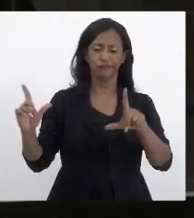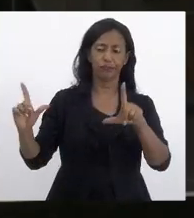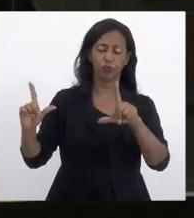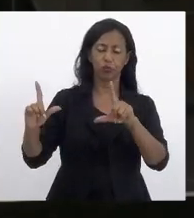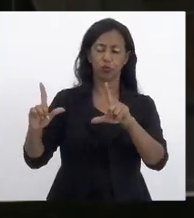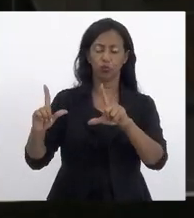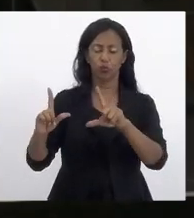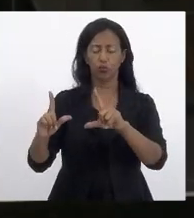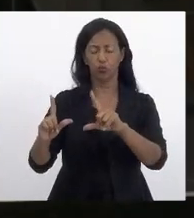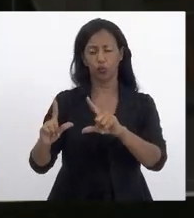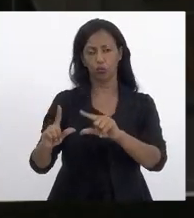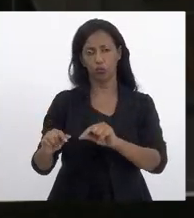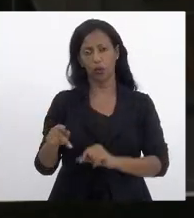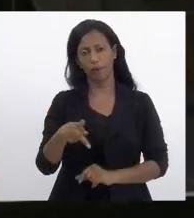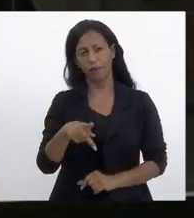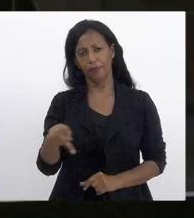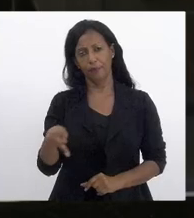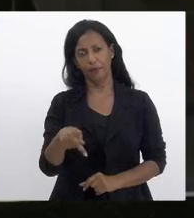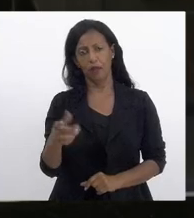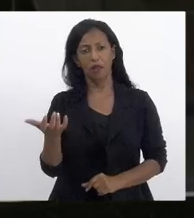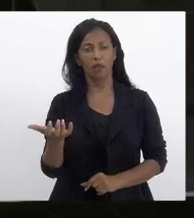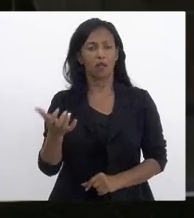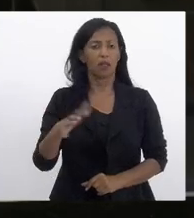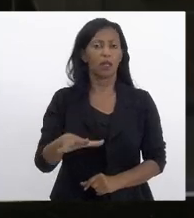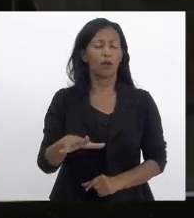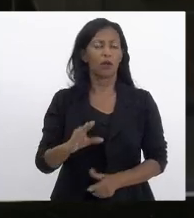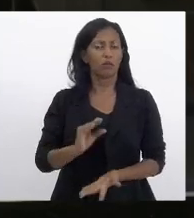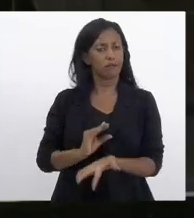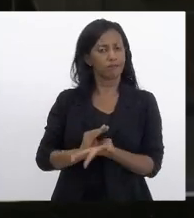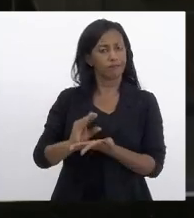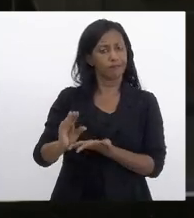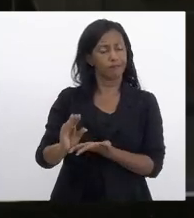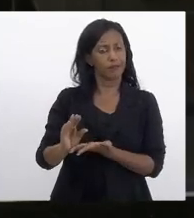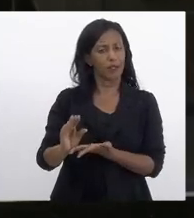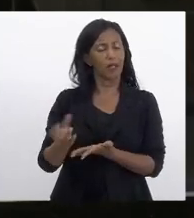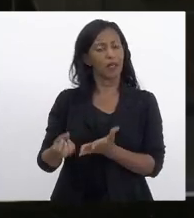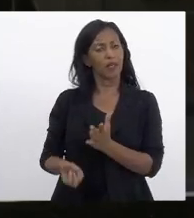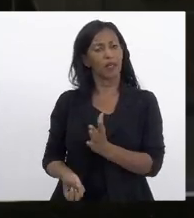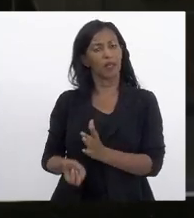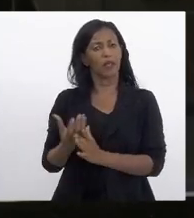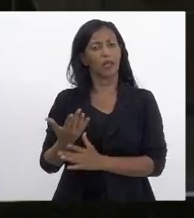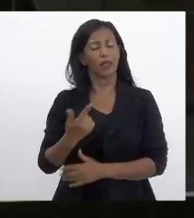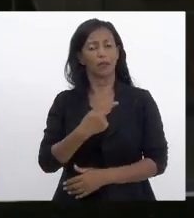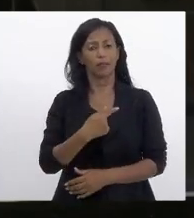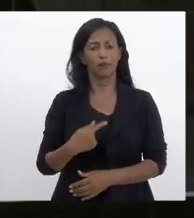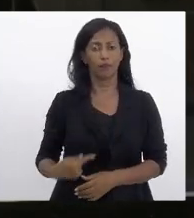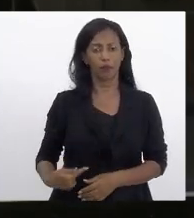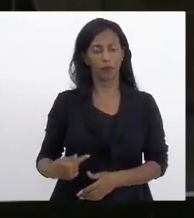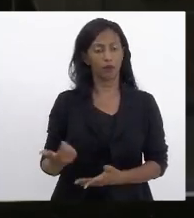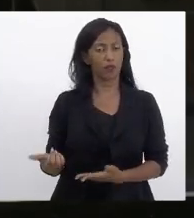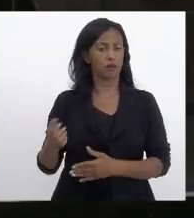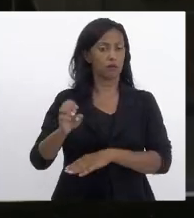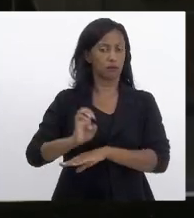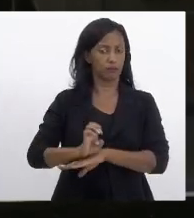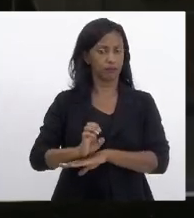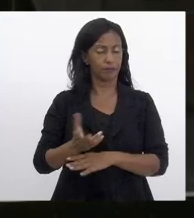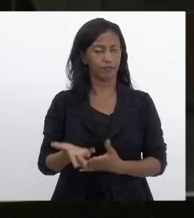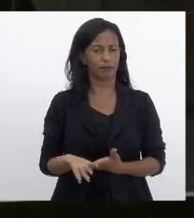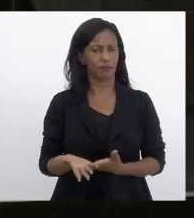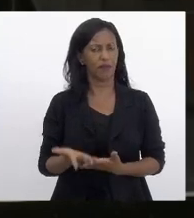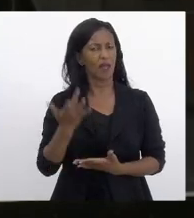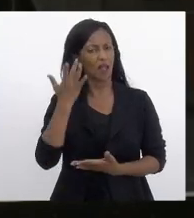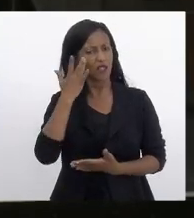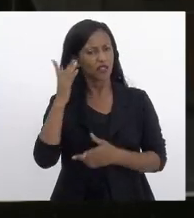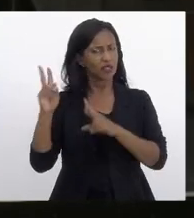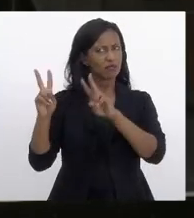diminuir o magistério, não querendo dar essa compensação criada pelo governador do estado. Achei que esse